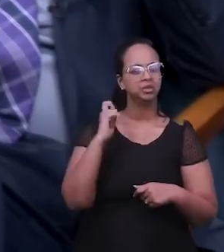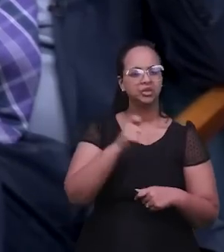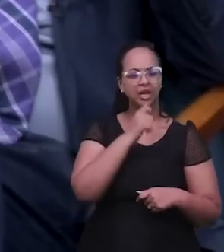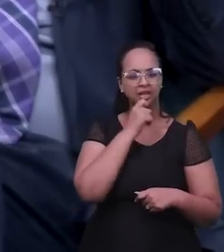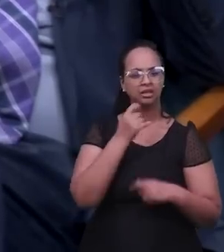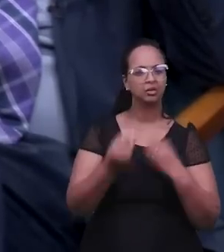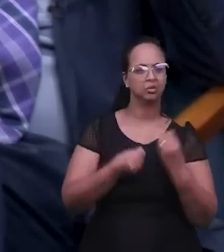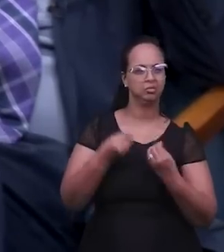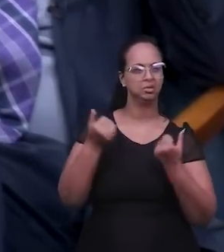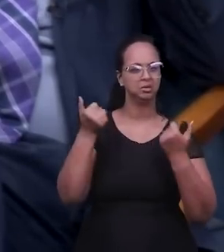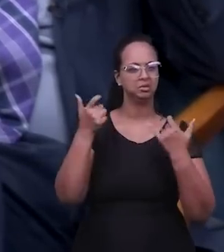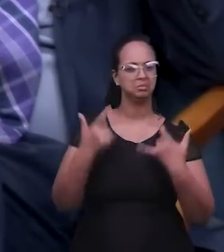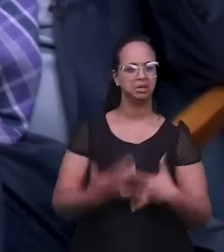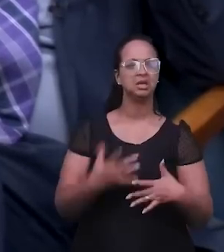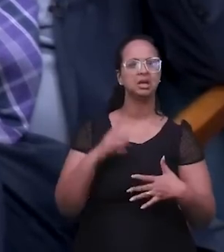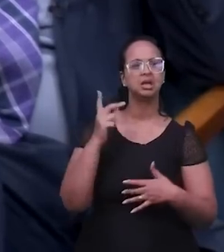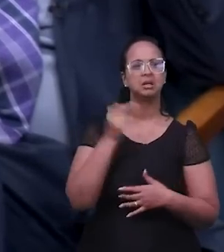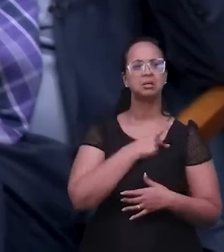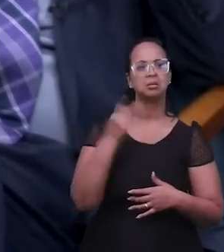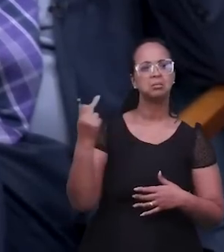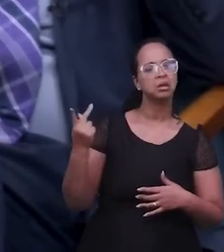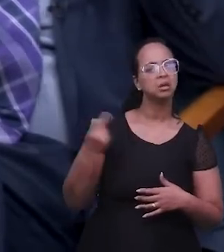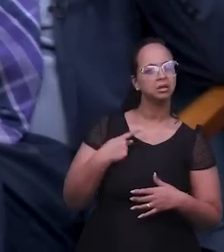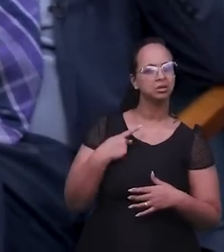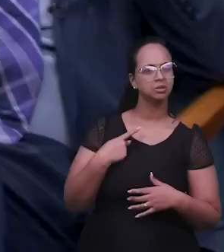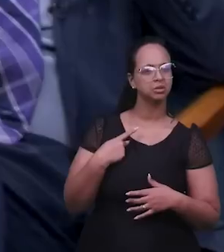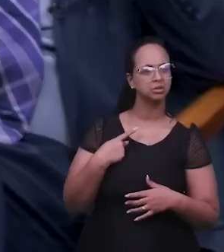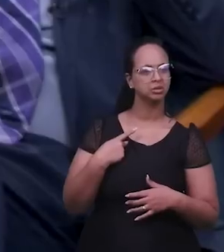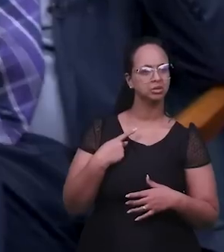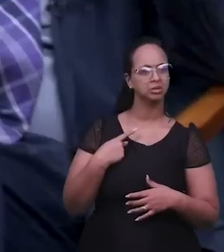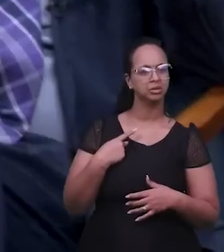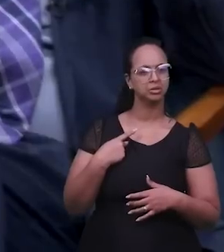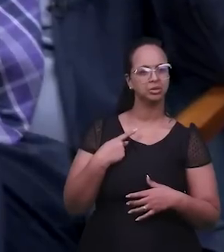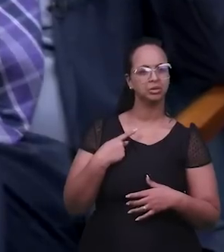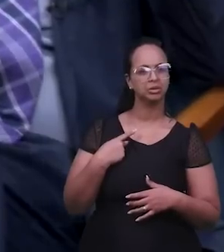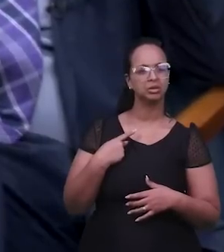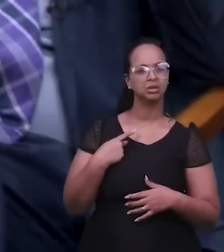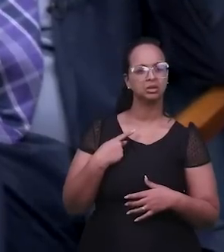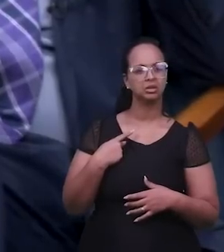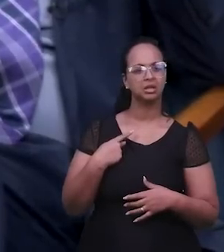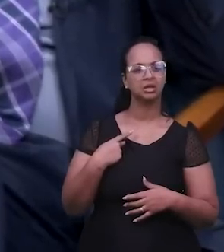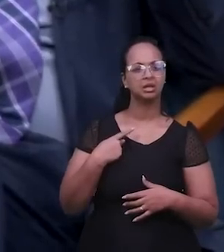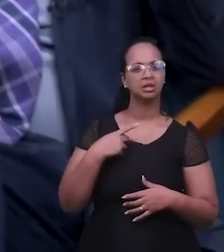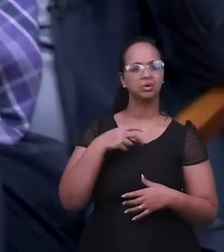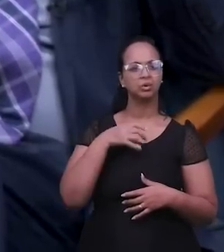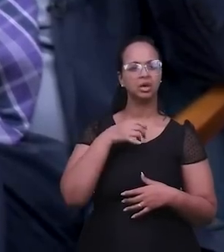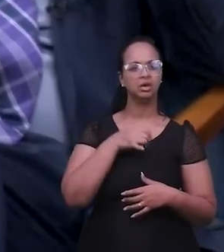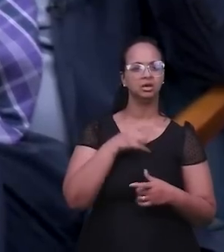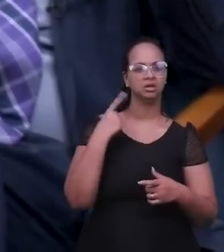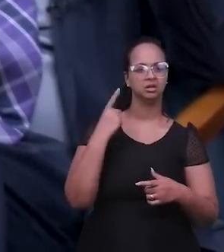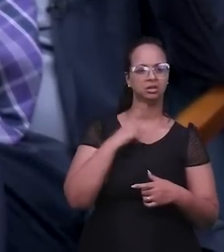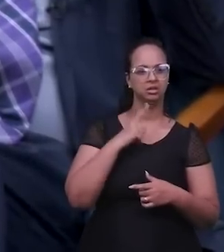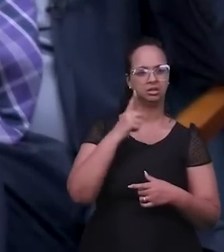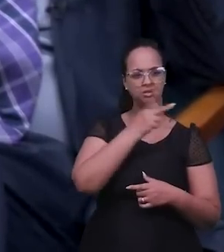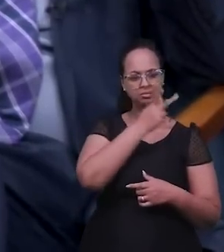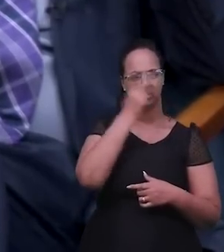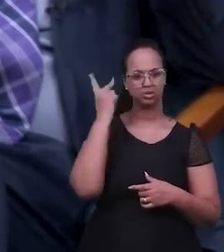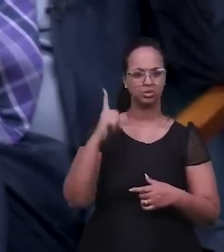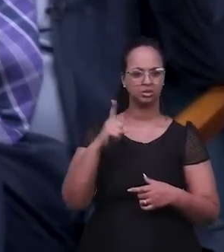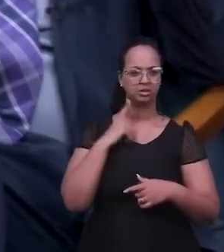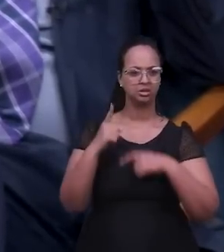importante, ainda para falar sobre ministério no corpo, e agora é um assunto que às vezes